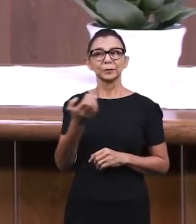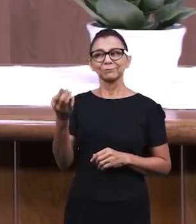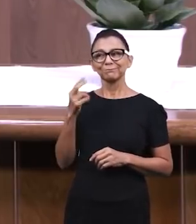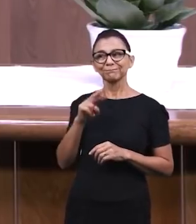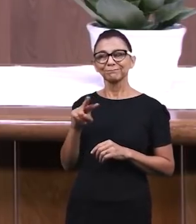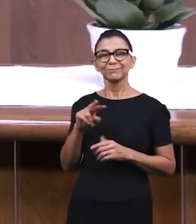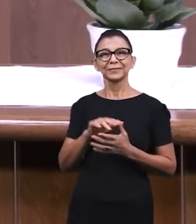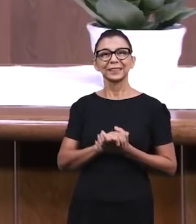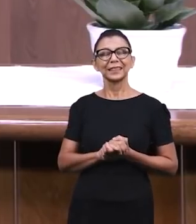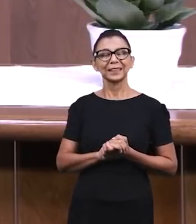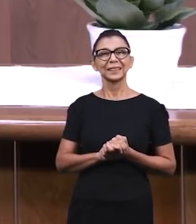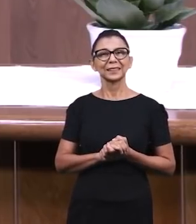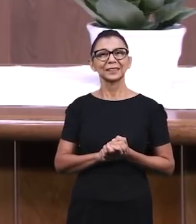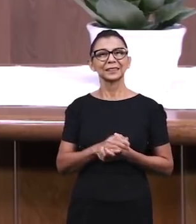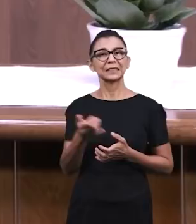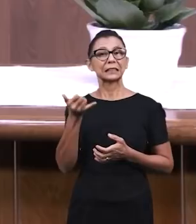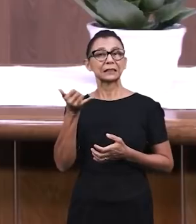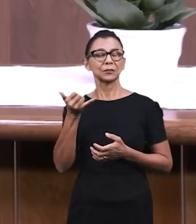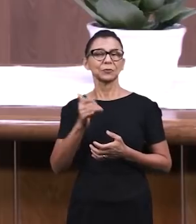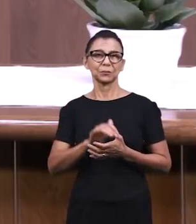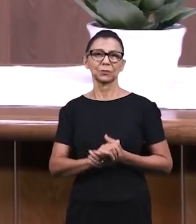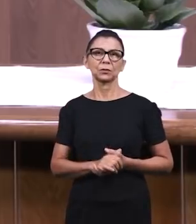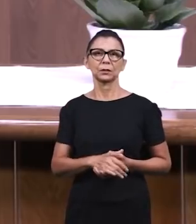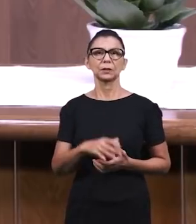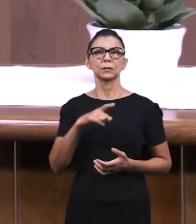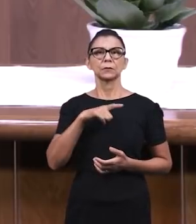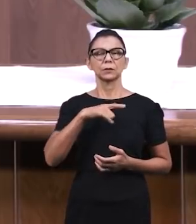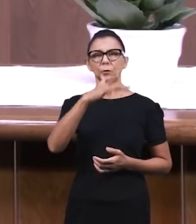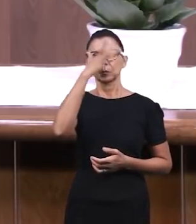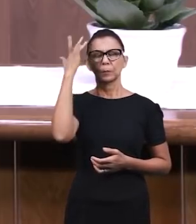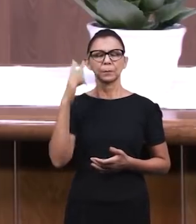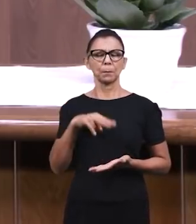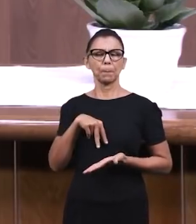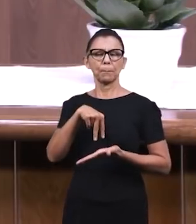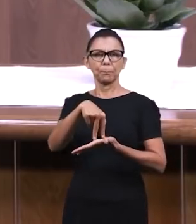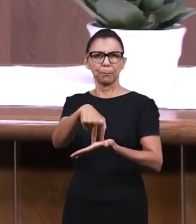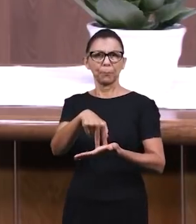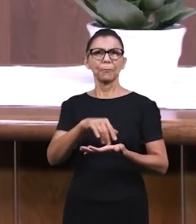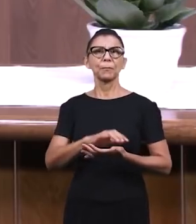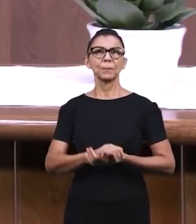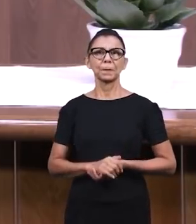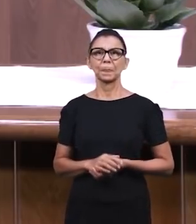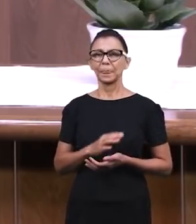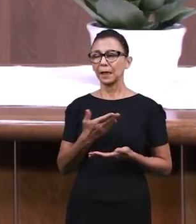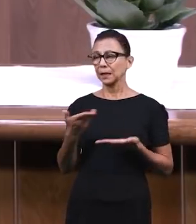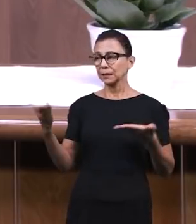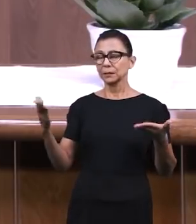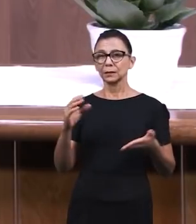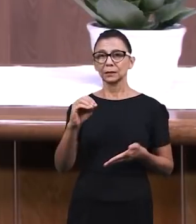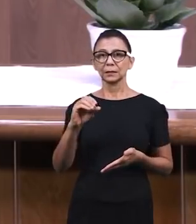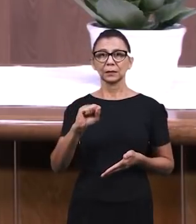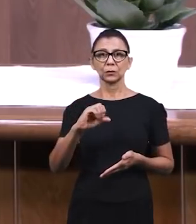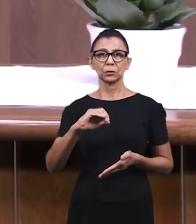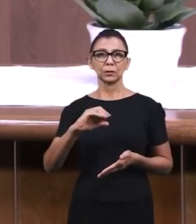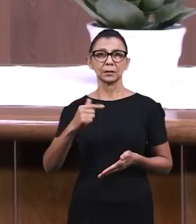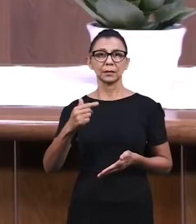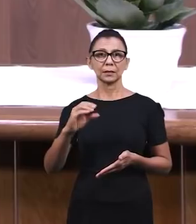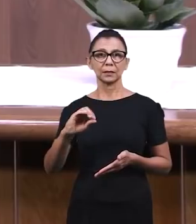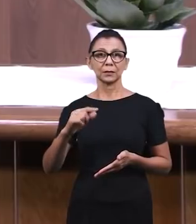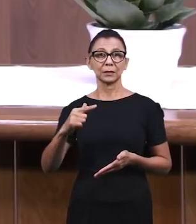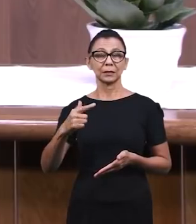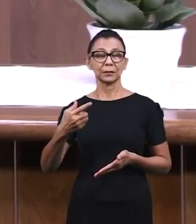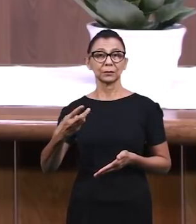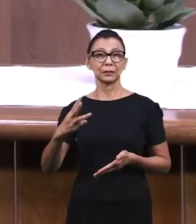pode ligar assim que o culto terminar, haverá alguém pronto para te atender. Esse número que está aparecendo na tela, 0800